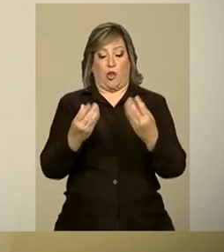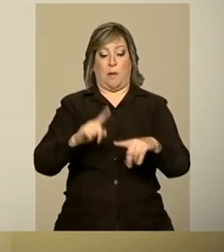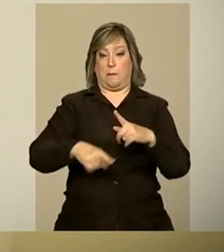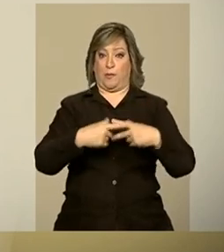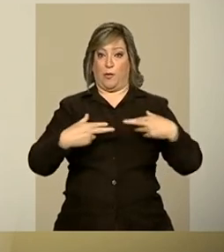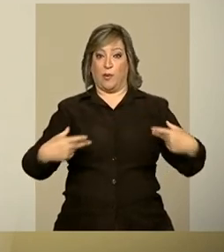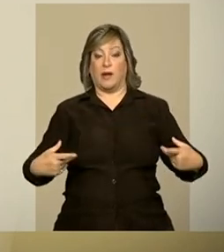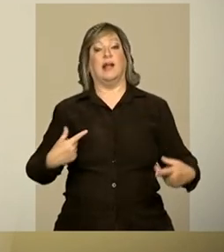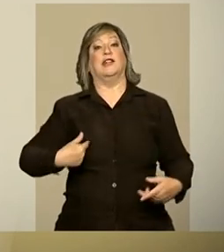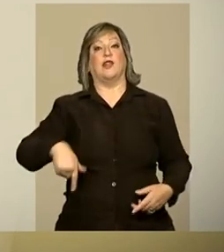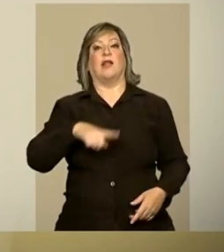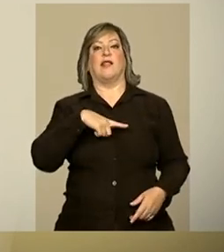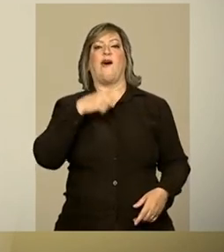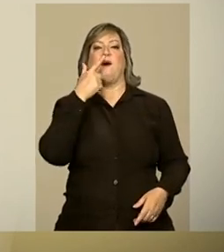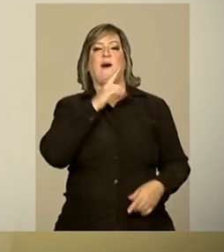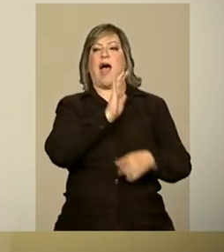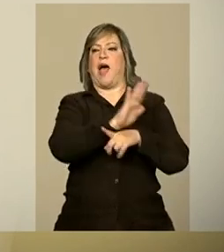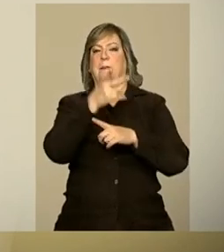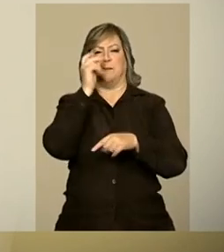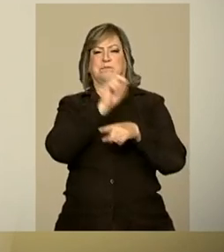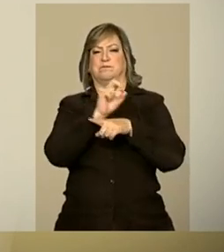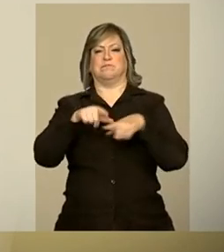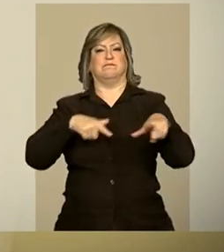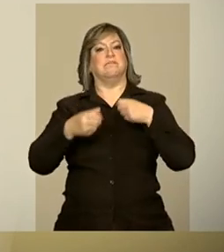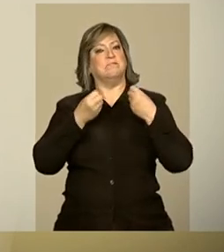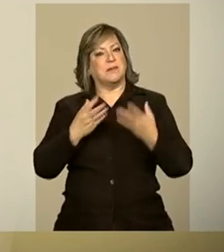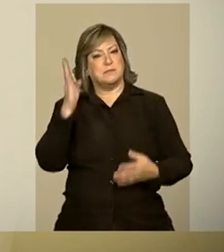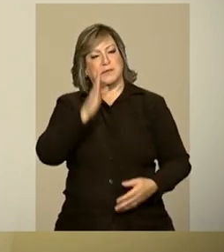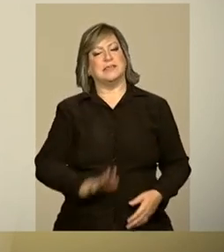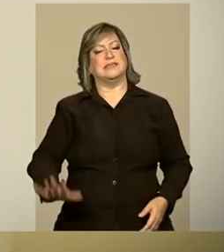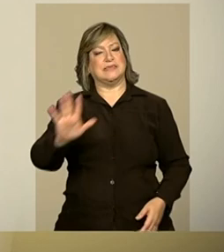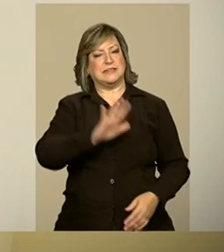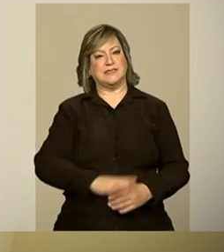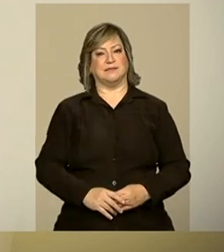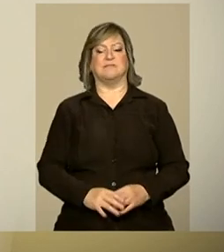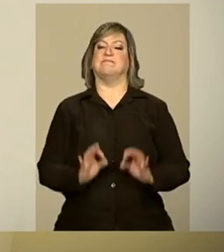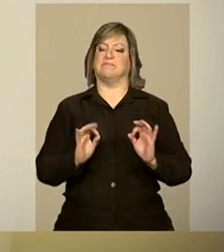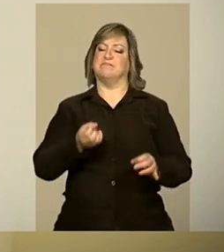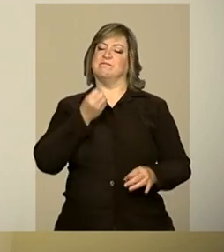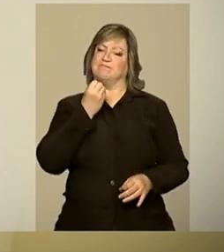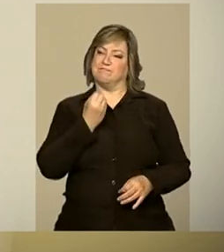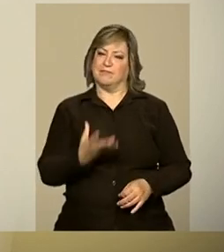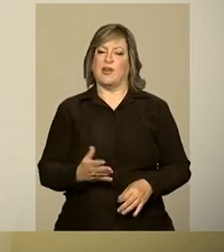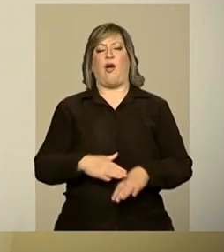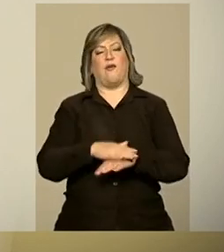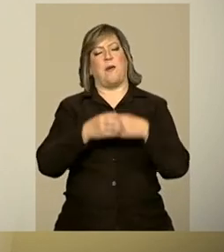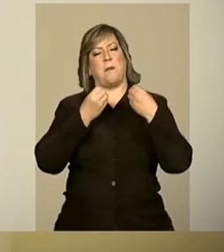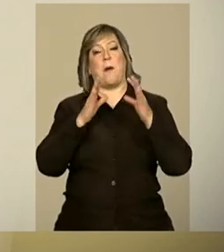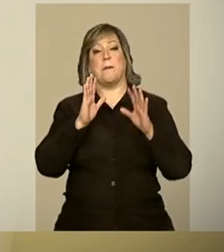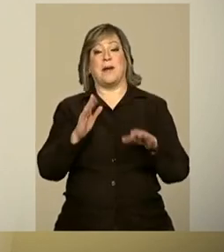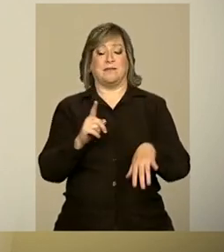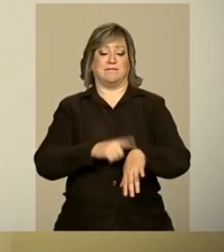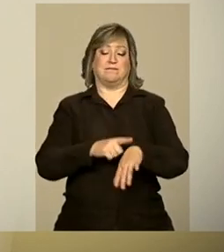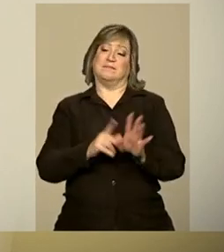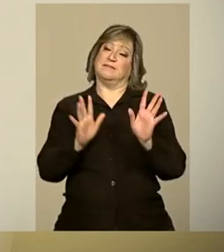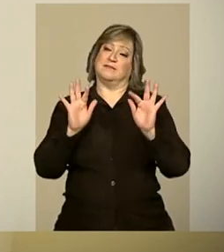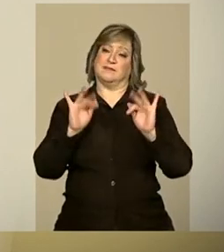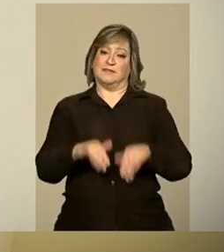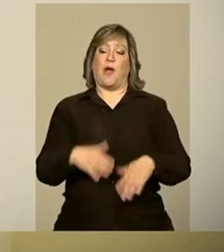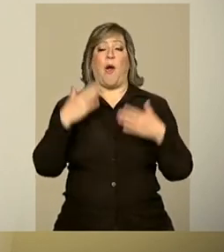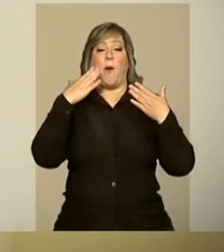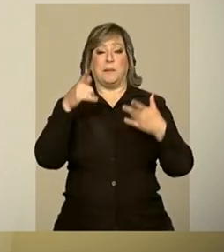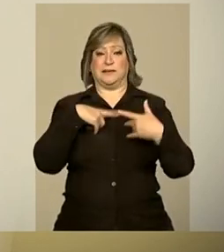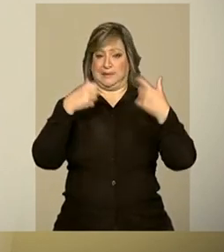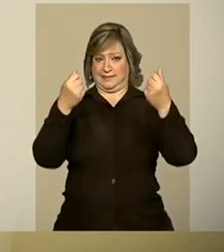máquinas, nós estamos beneficiando todo o país. É isso aí, presidenta. A conversa está muito boa, mas infelizmente o nosso tempo chegou ao fim.